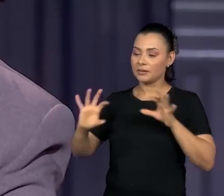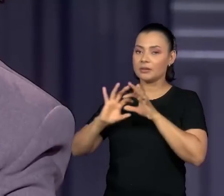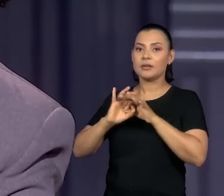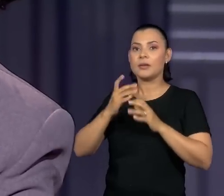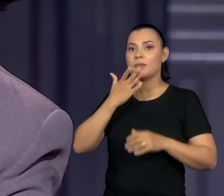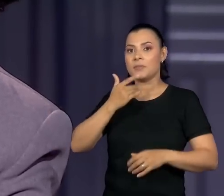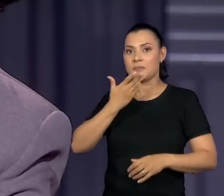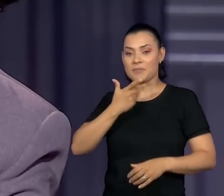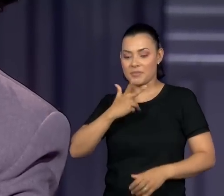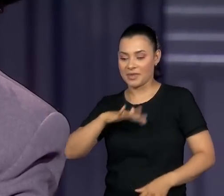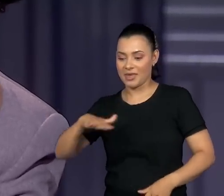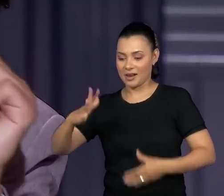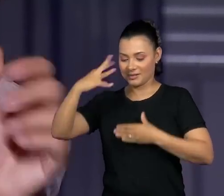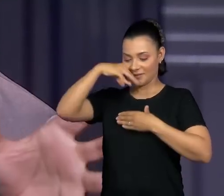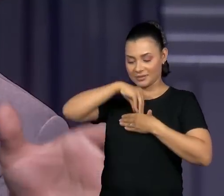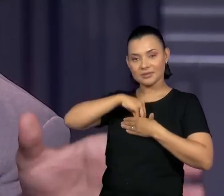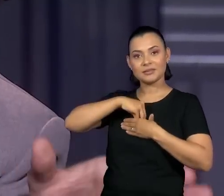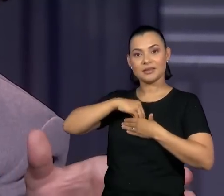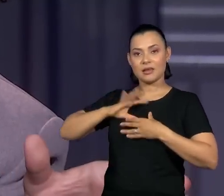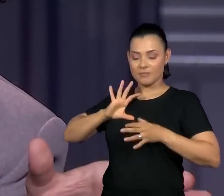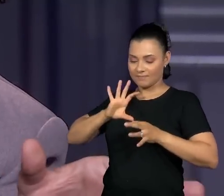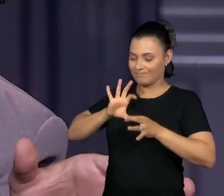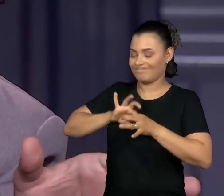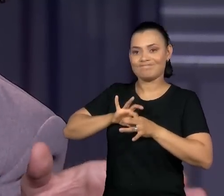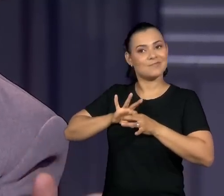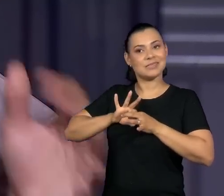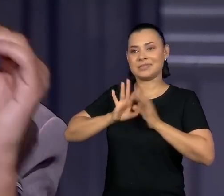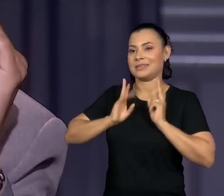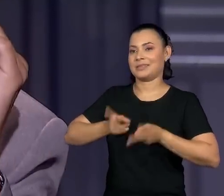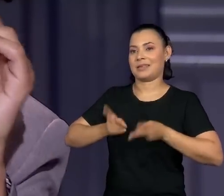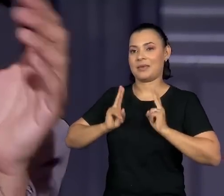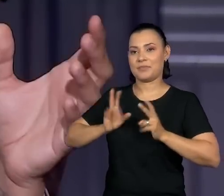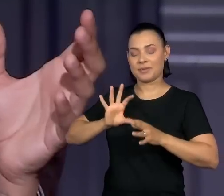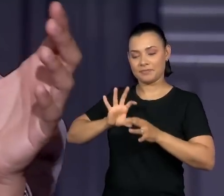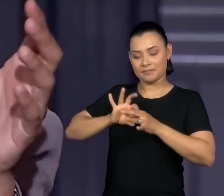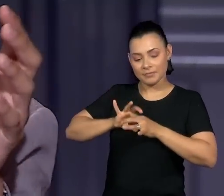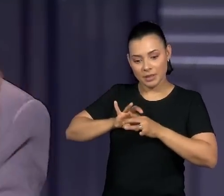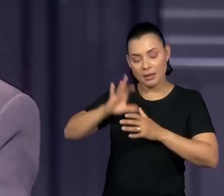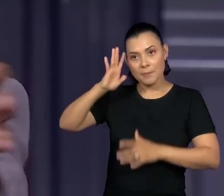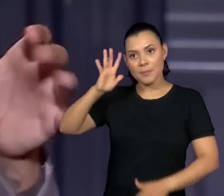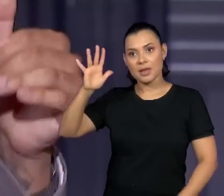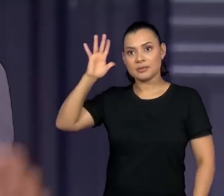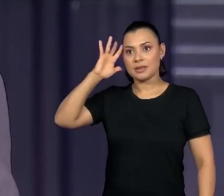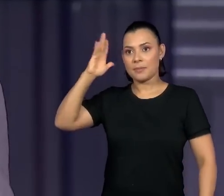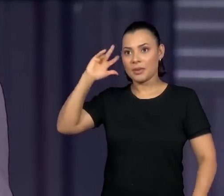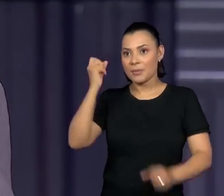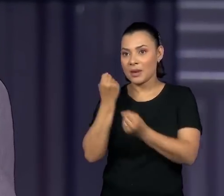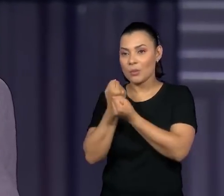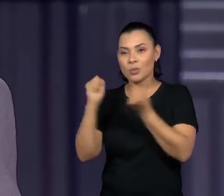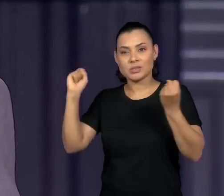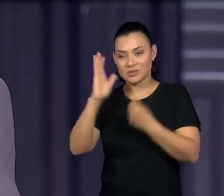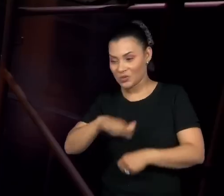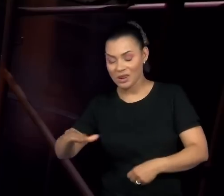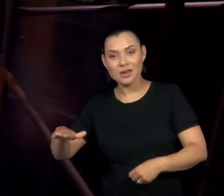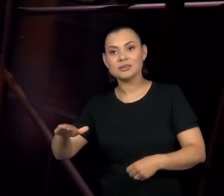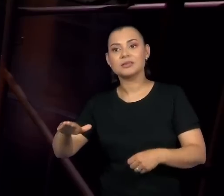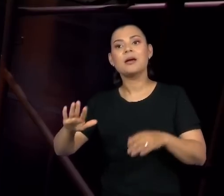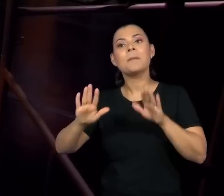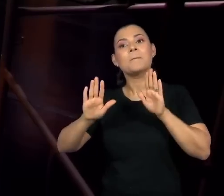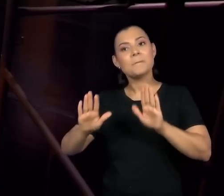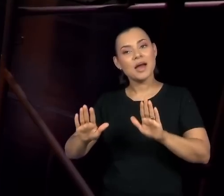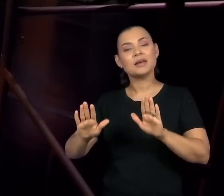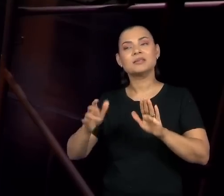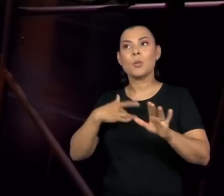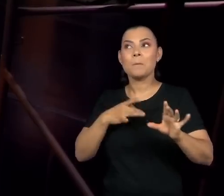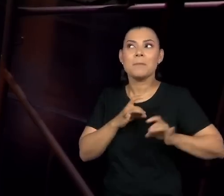menino, sacou? Eu me atrelo muito a esse pensamento do impossível da minha infância. Tipo, quando eu tenho